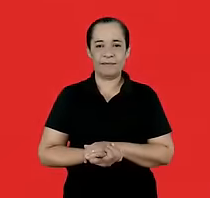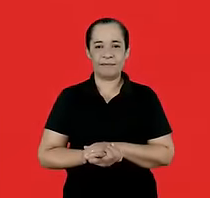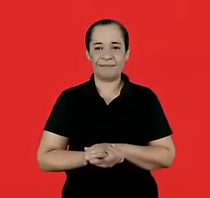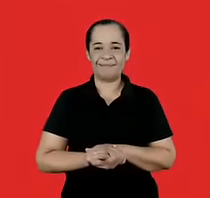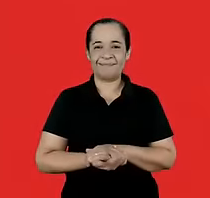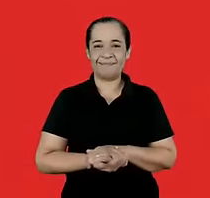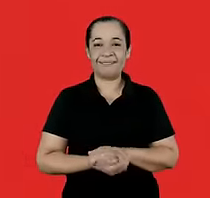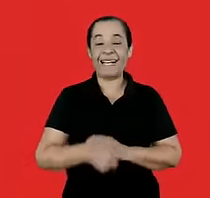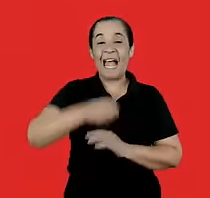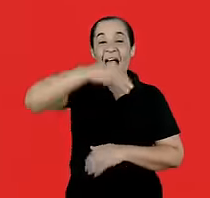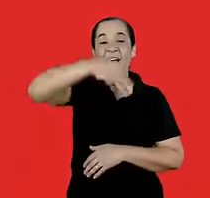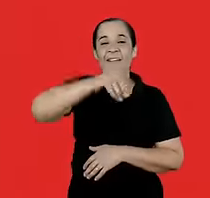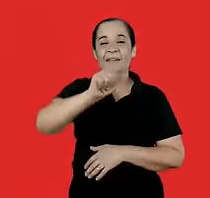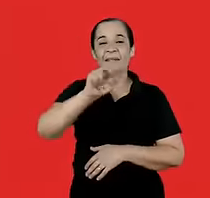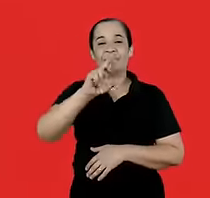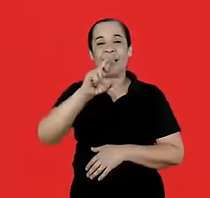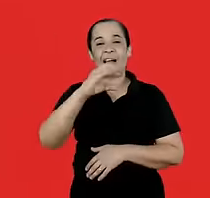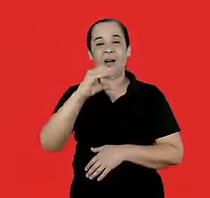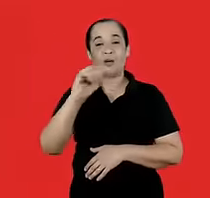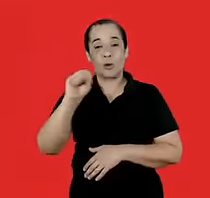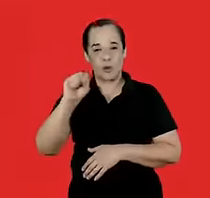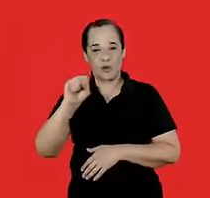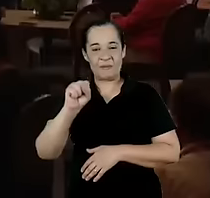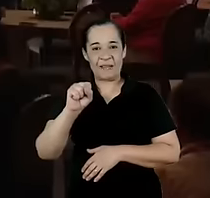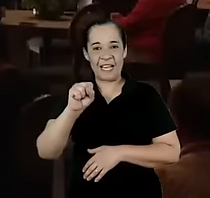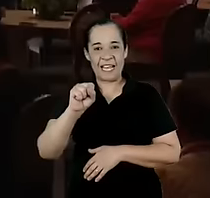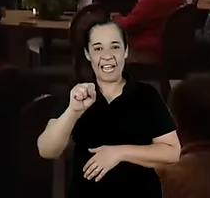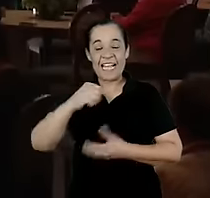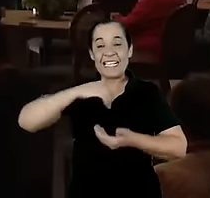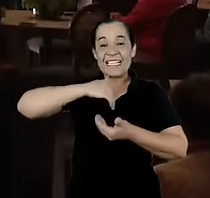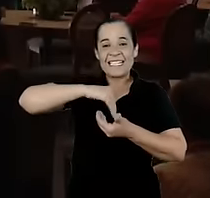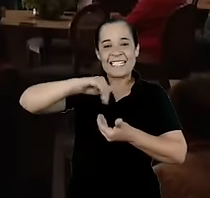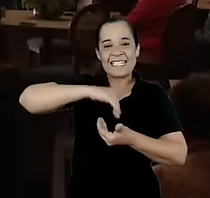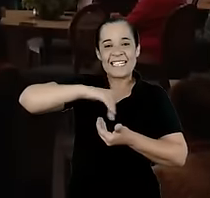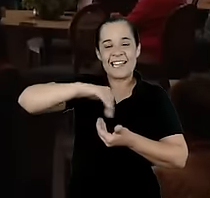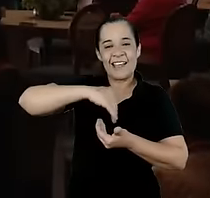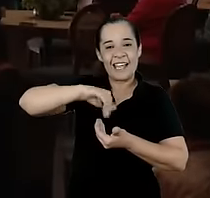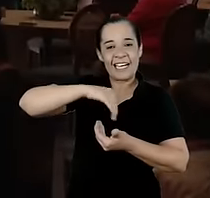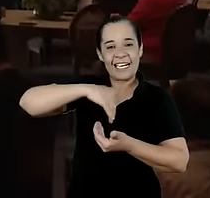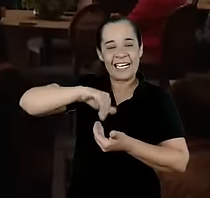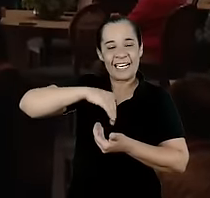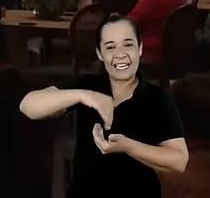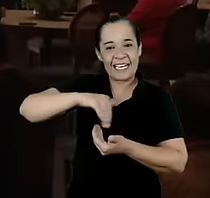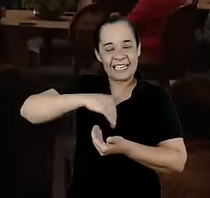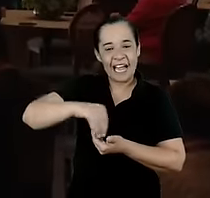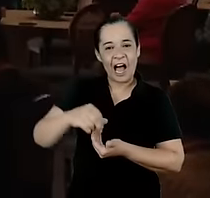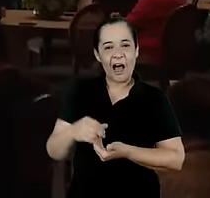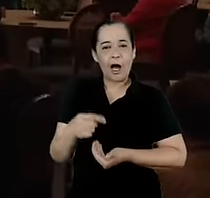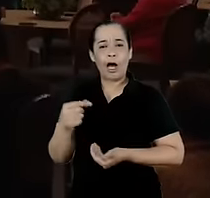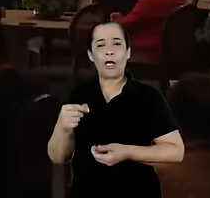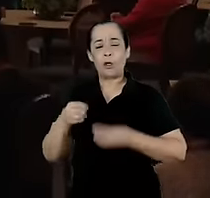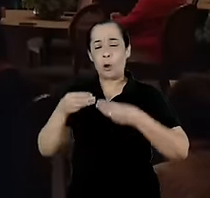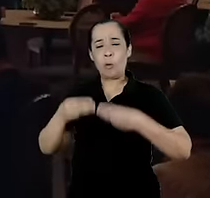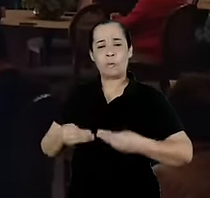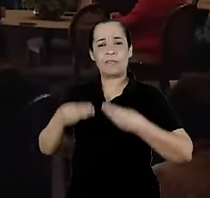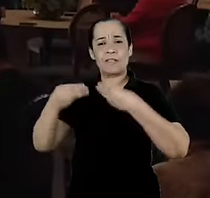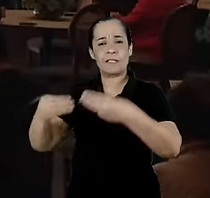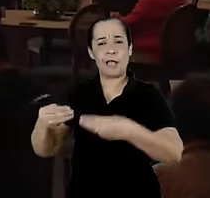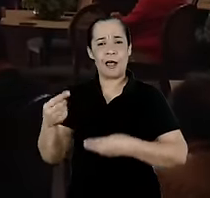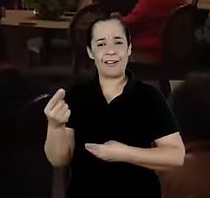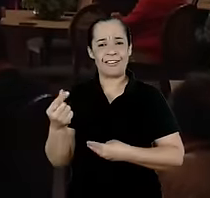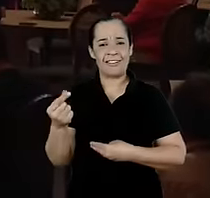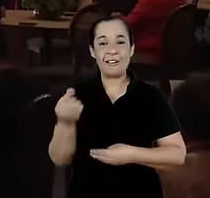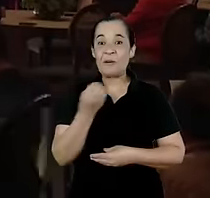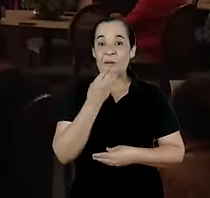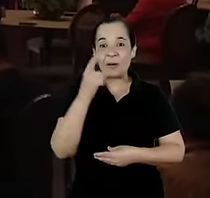Marcos Barbosa Pinto secretário de reformas econômicas do Ministério da Fazenda seja bem-vindo também Bom dia obrigada